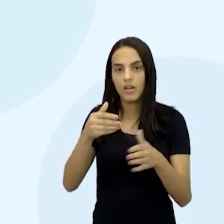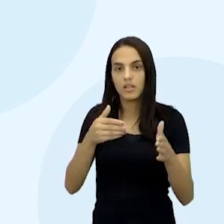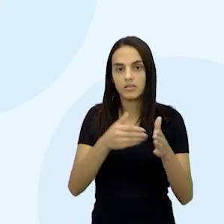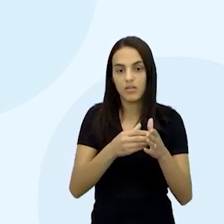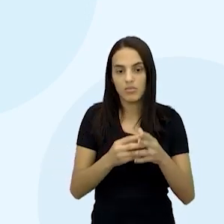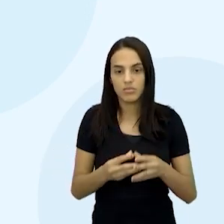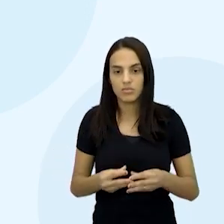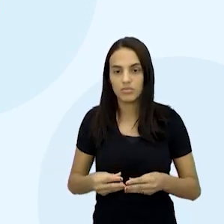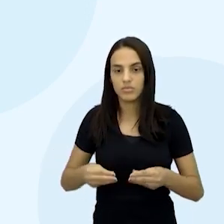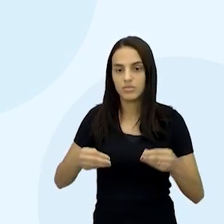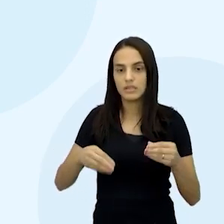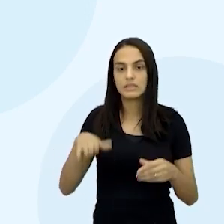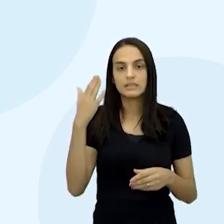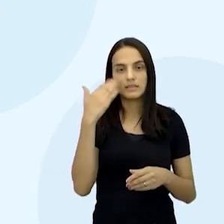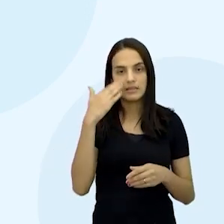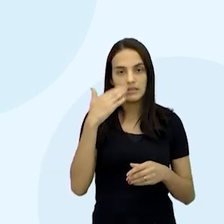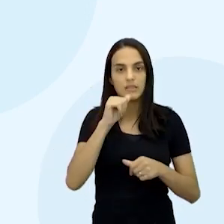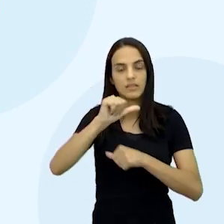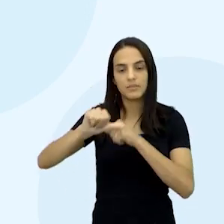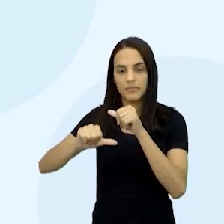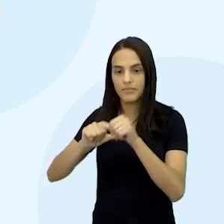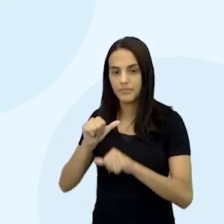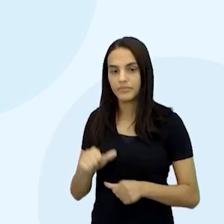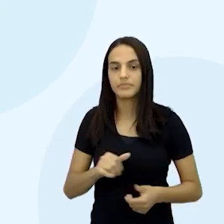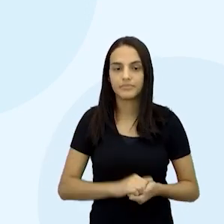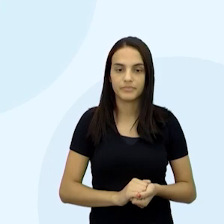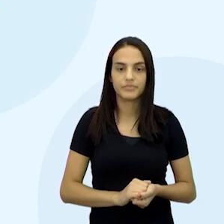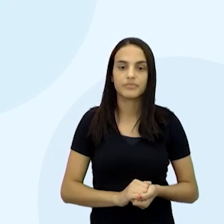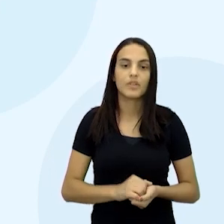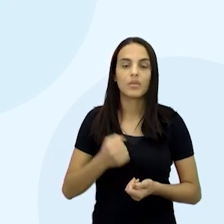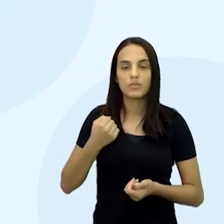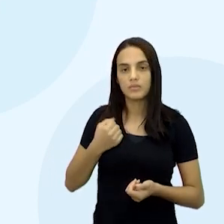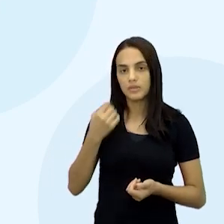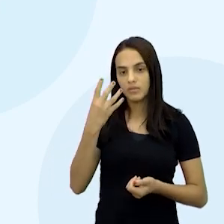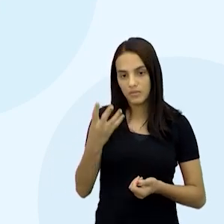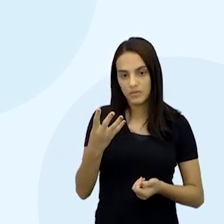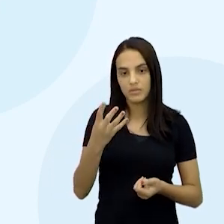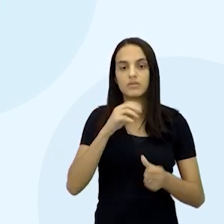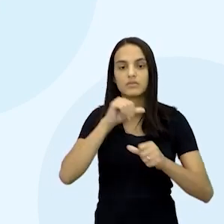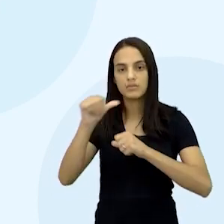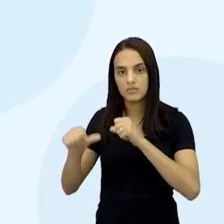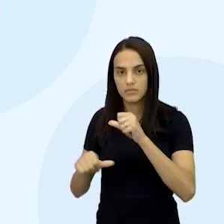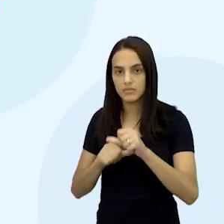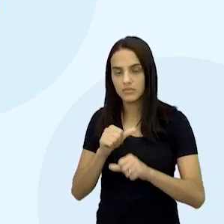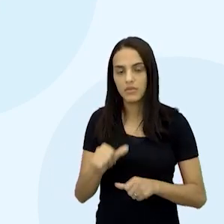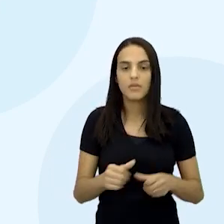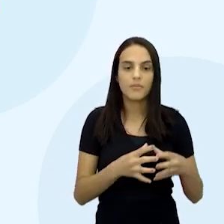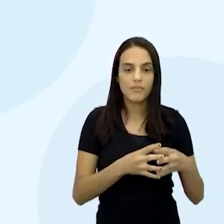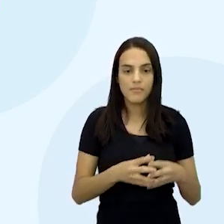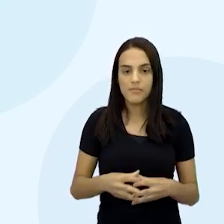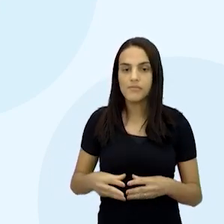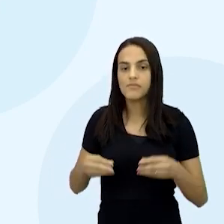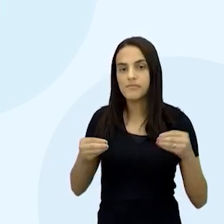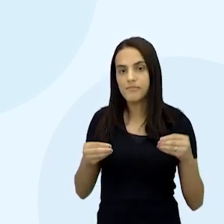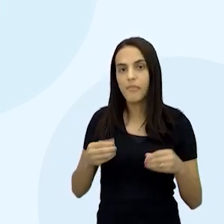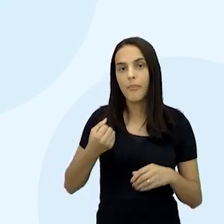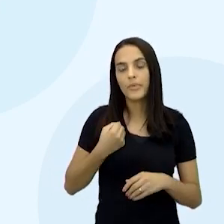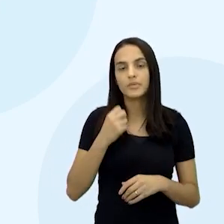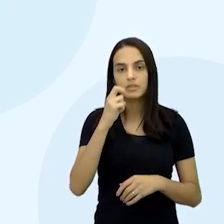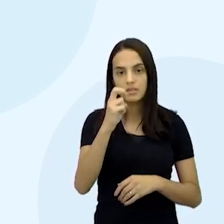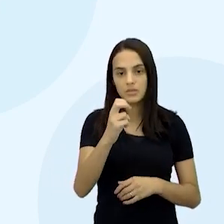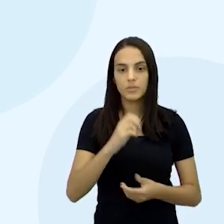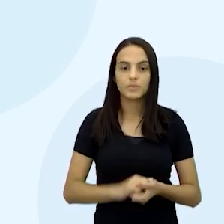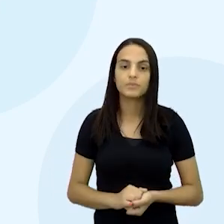solo, entenda essa transformação, o componente 4, transformações do solo, o componente